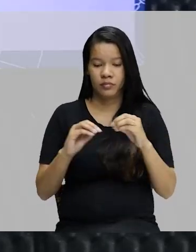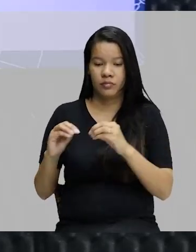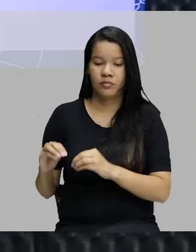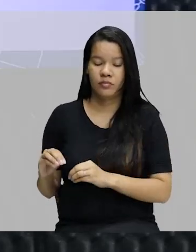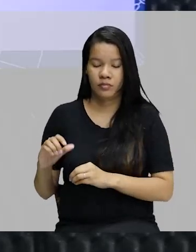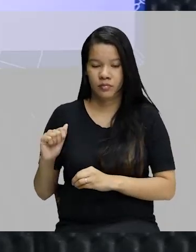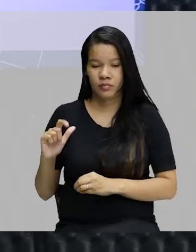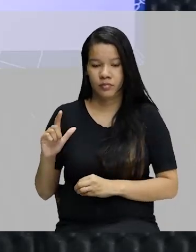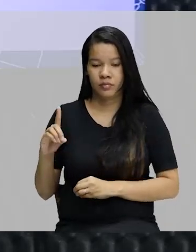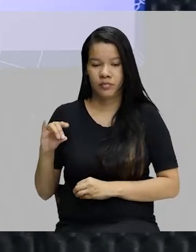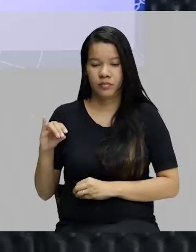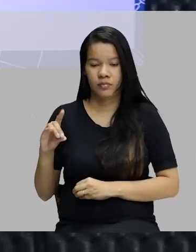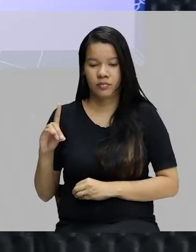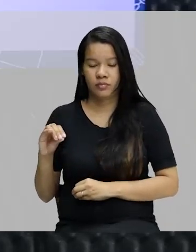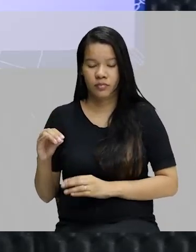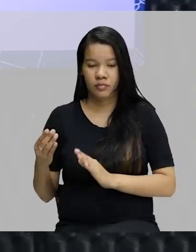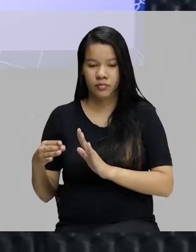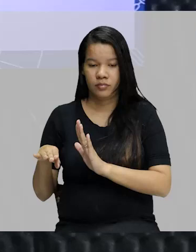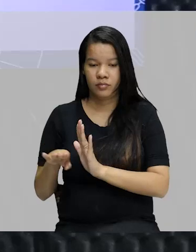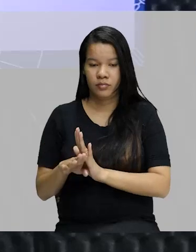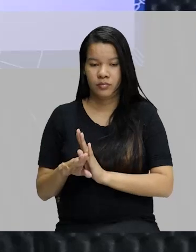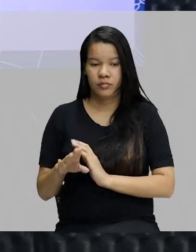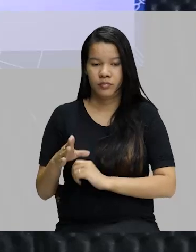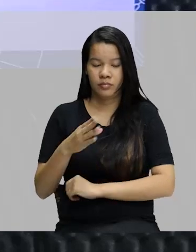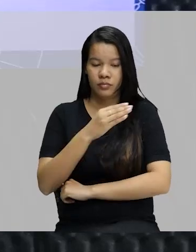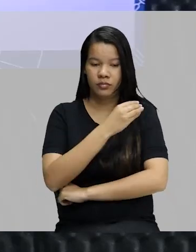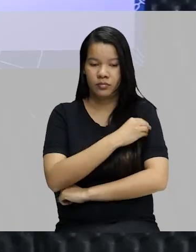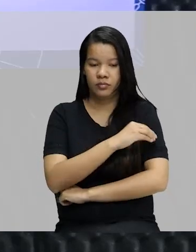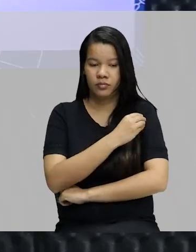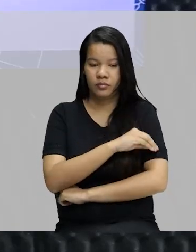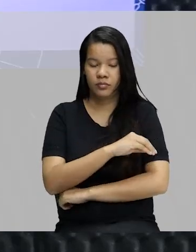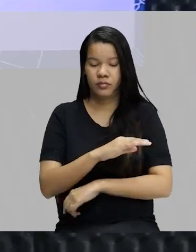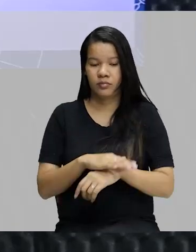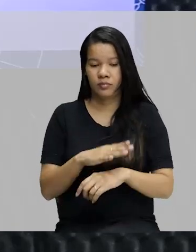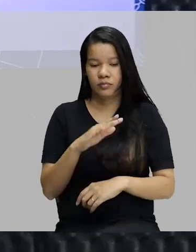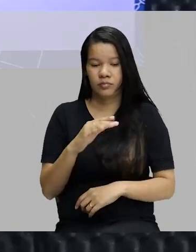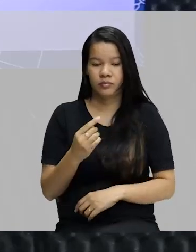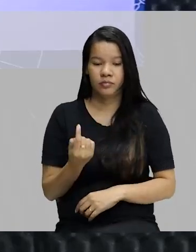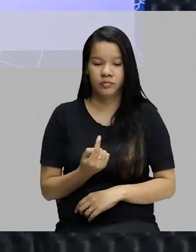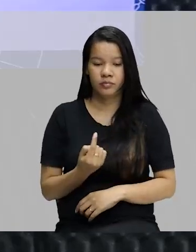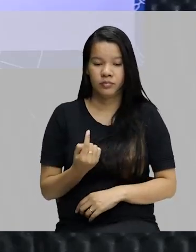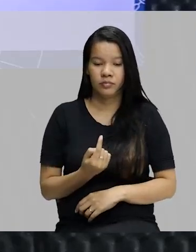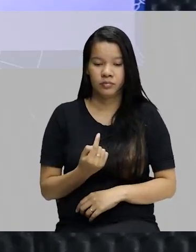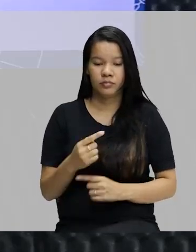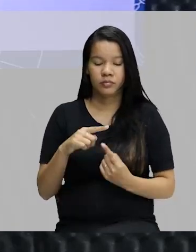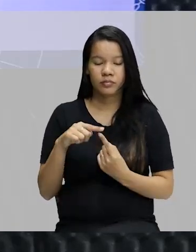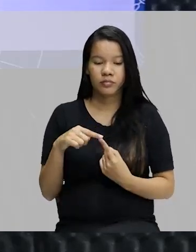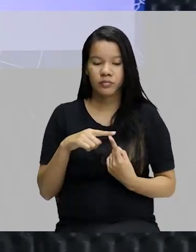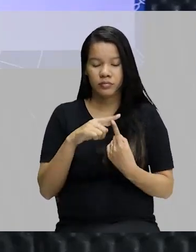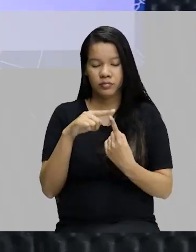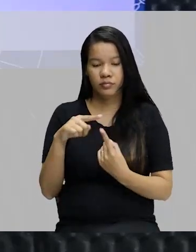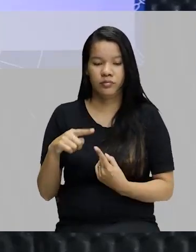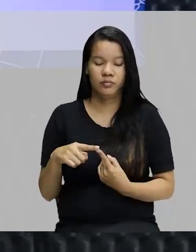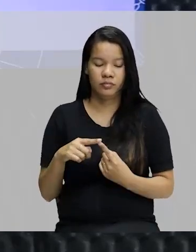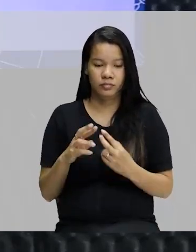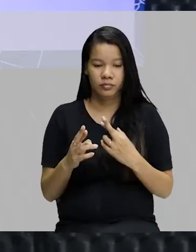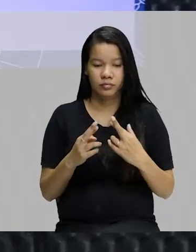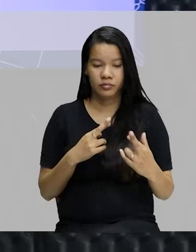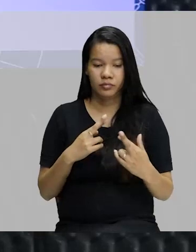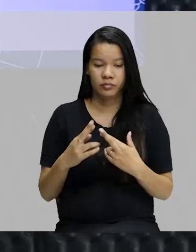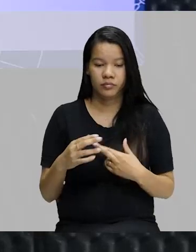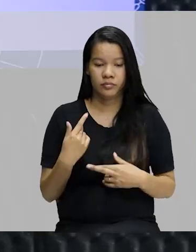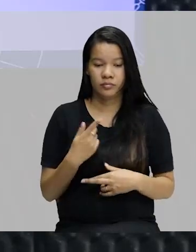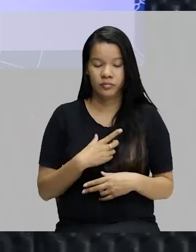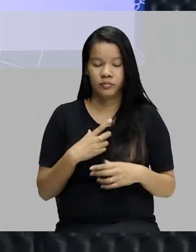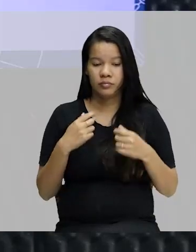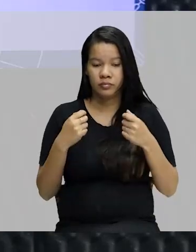para o álcool. Então, a síntese de Grignard é mais um tipo de reação que nos